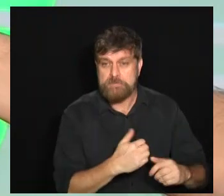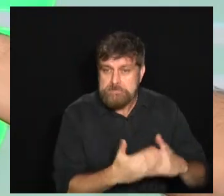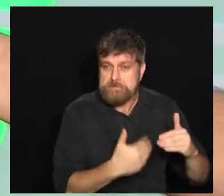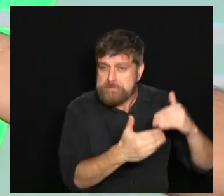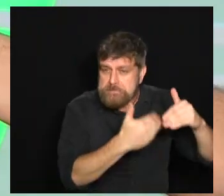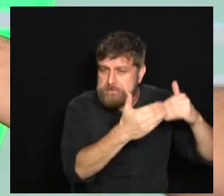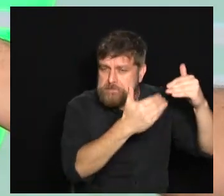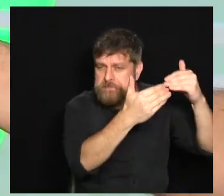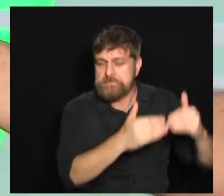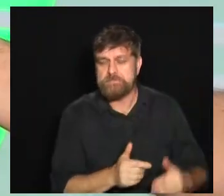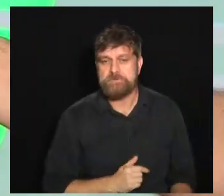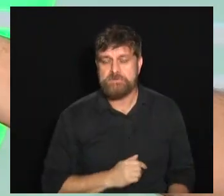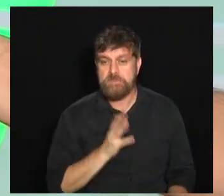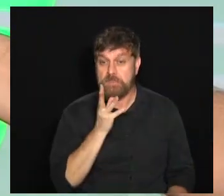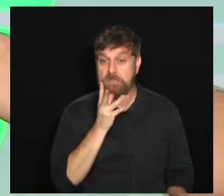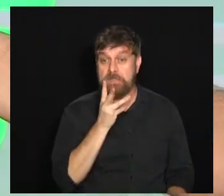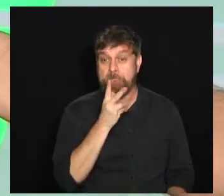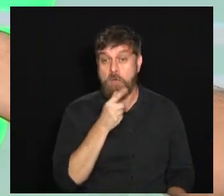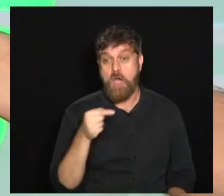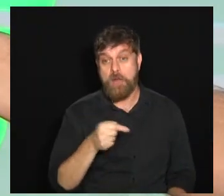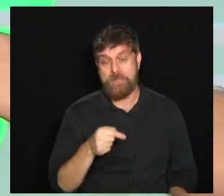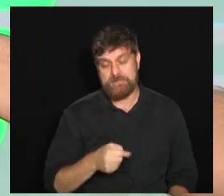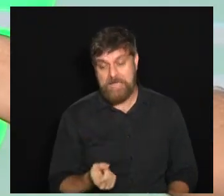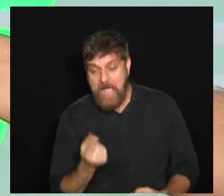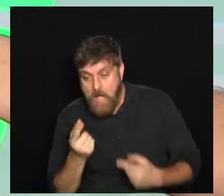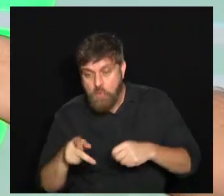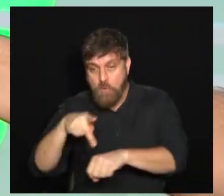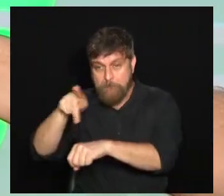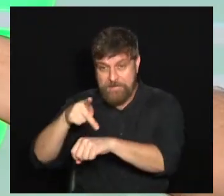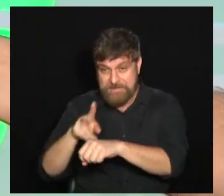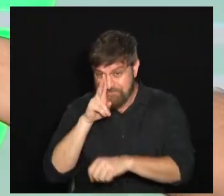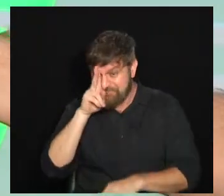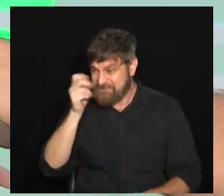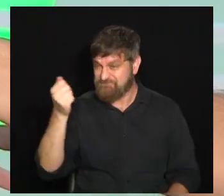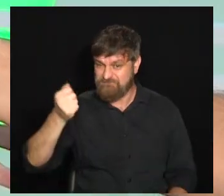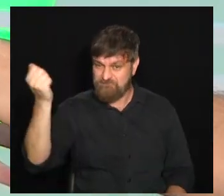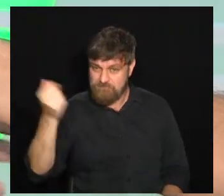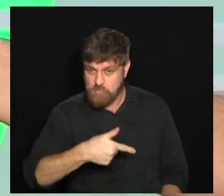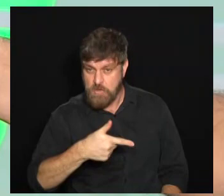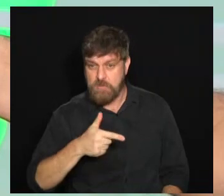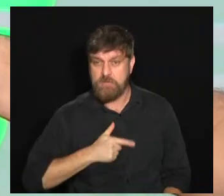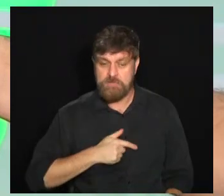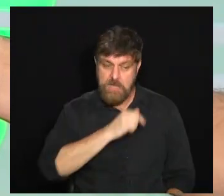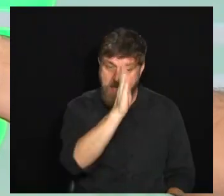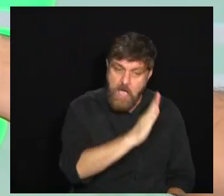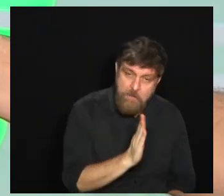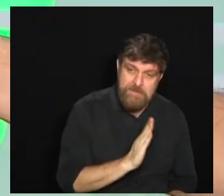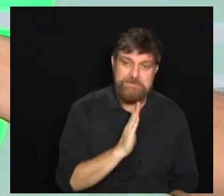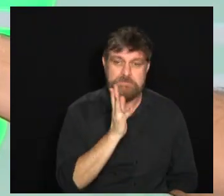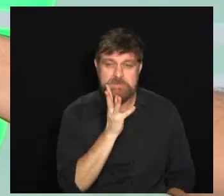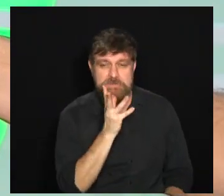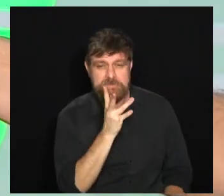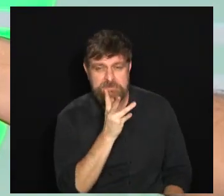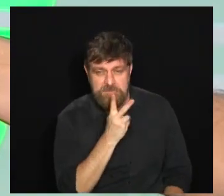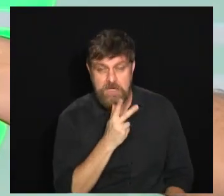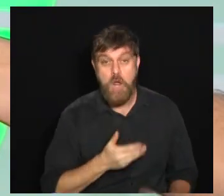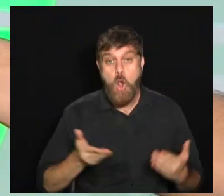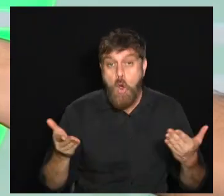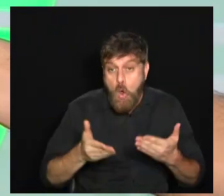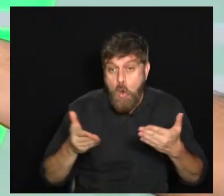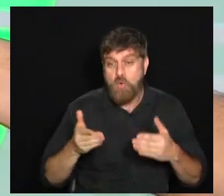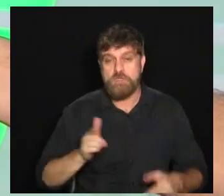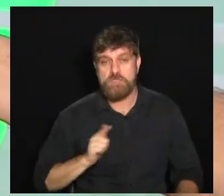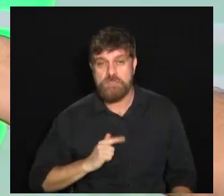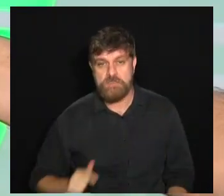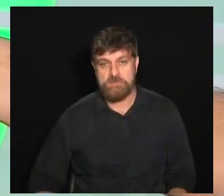da economia. Então, alguns países, né, têm mais força para agir ou têm menos. Mas, de uma maneira geral, hoje, com a questão da